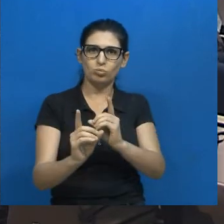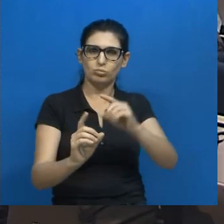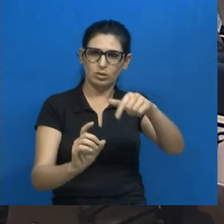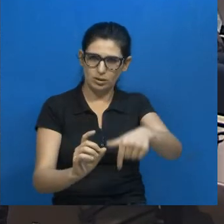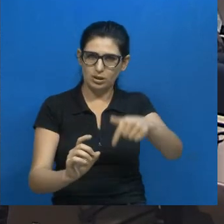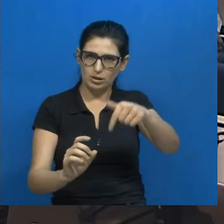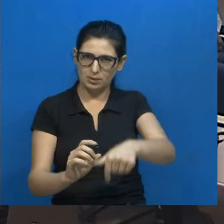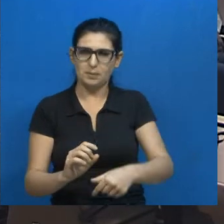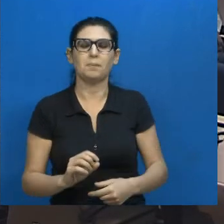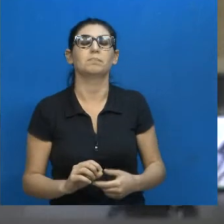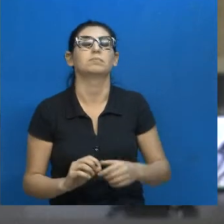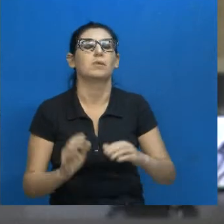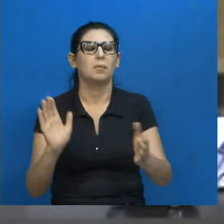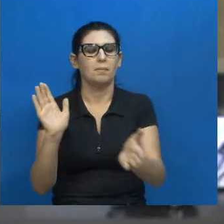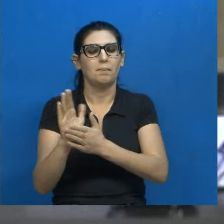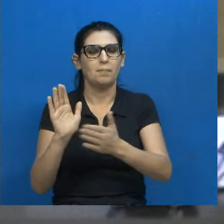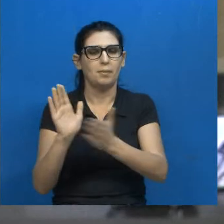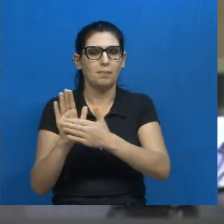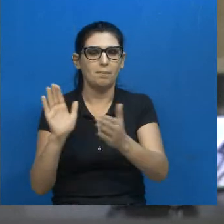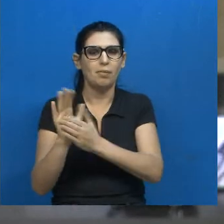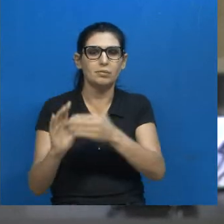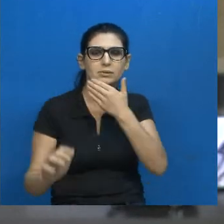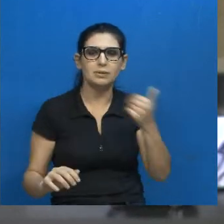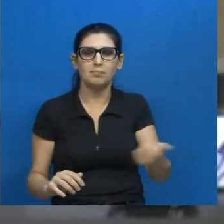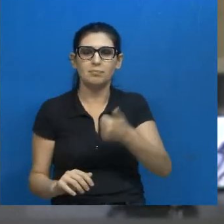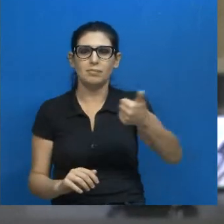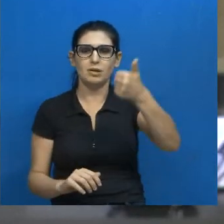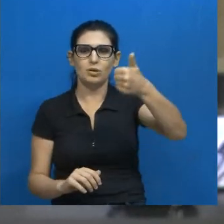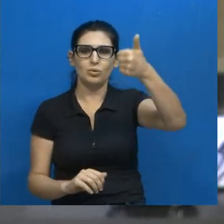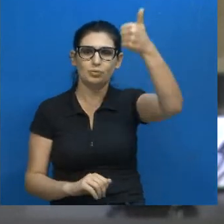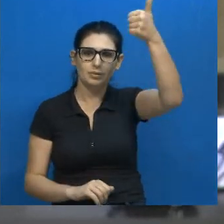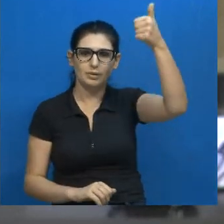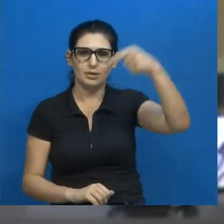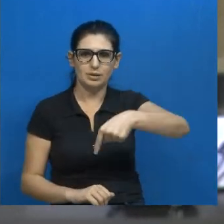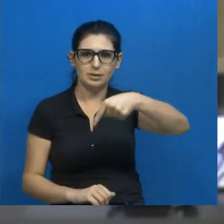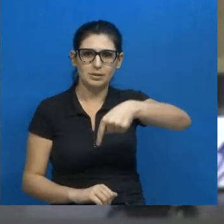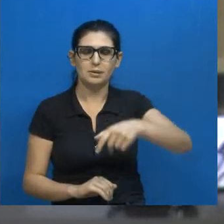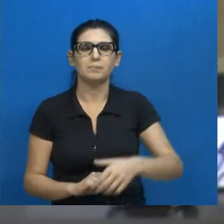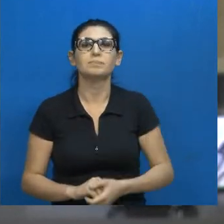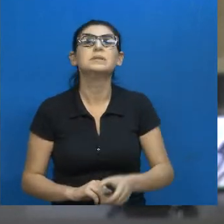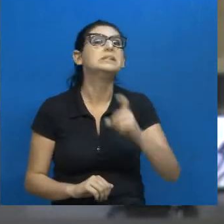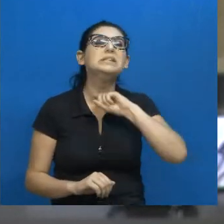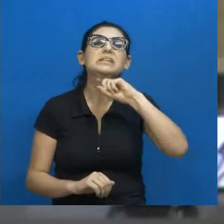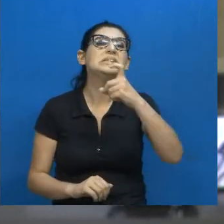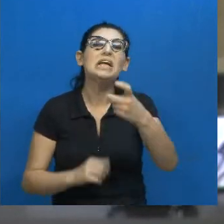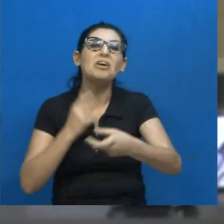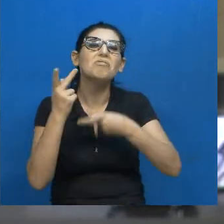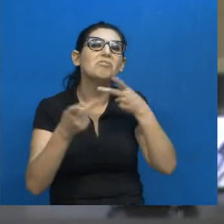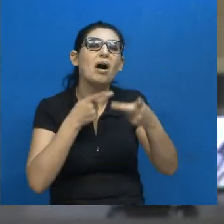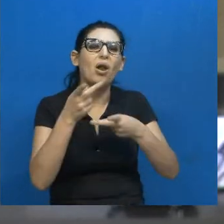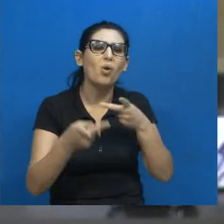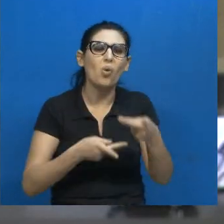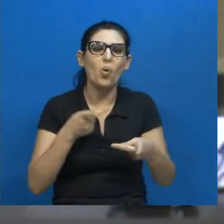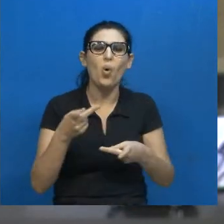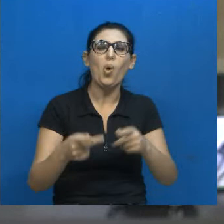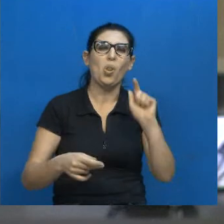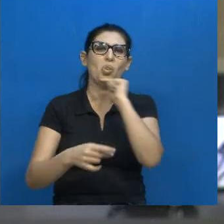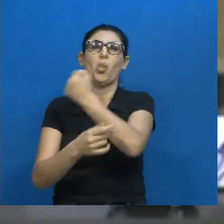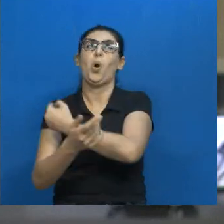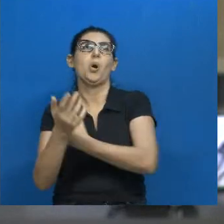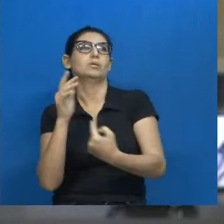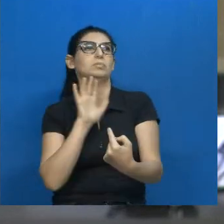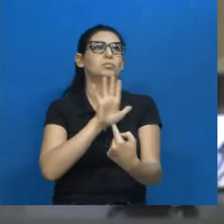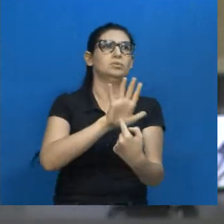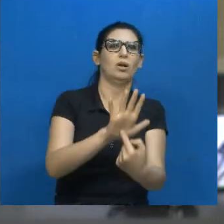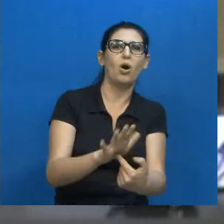as possibilidades de melhoria. Ninguém está falando aqui, ninguém colocou a condição, estamos apresentando